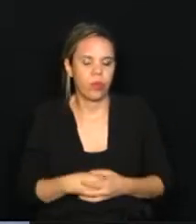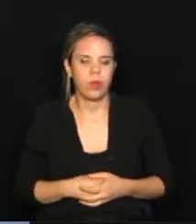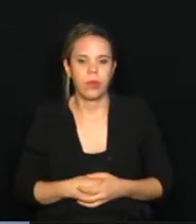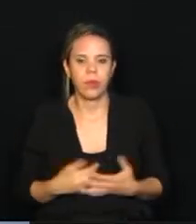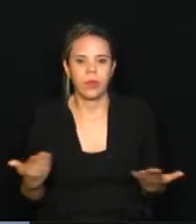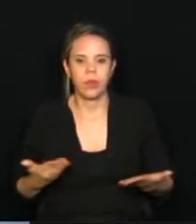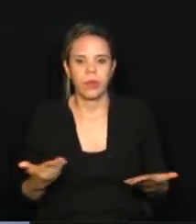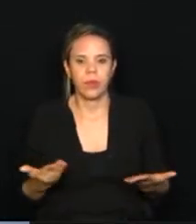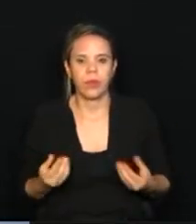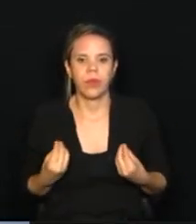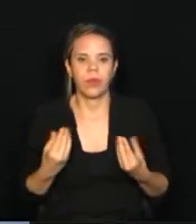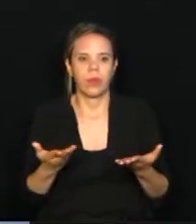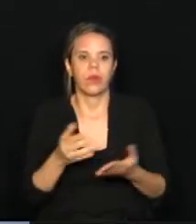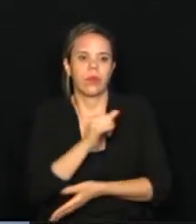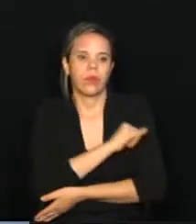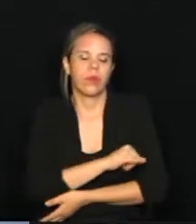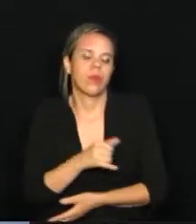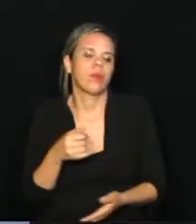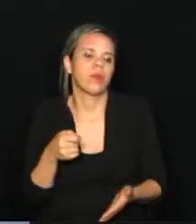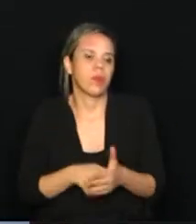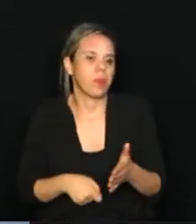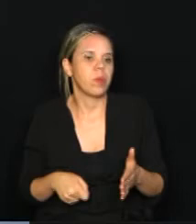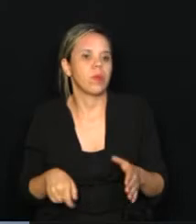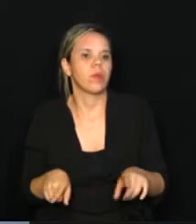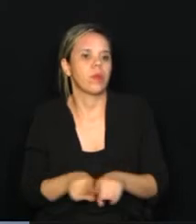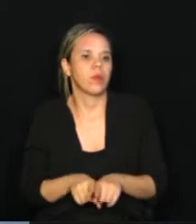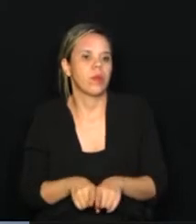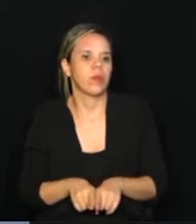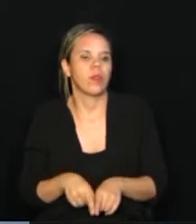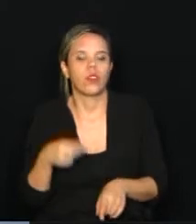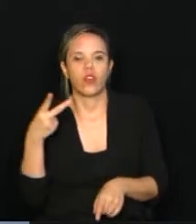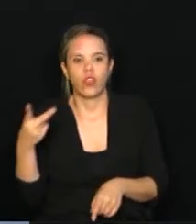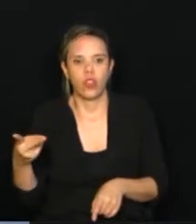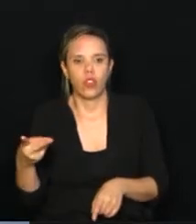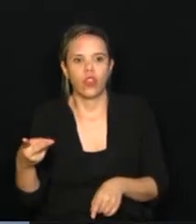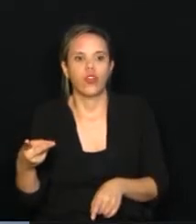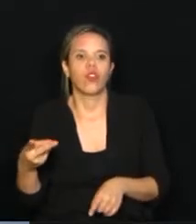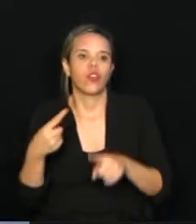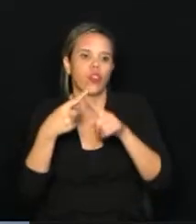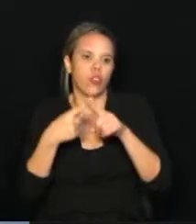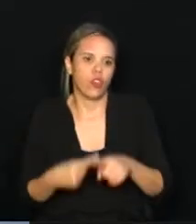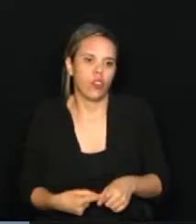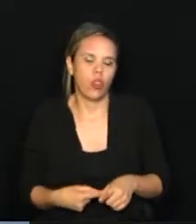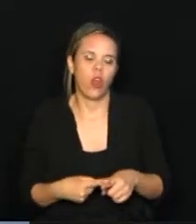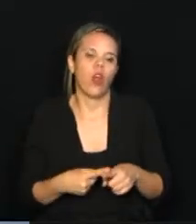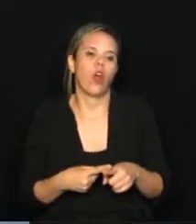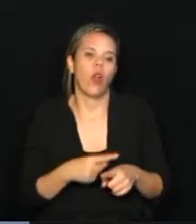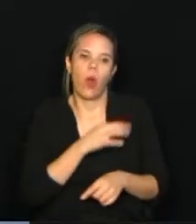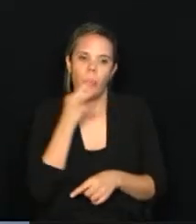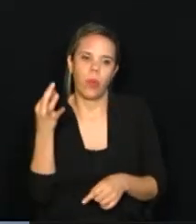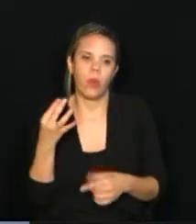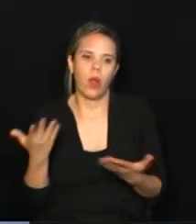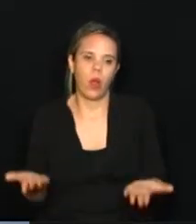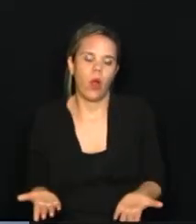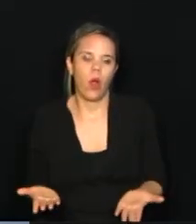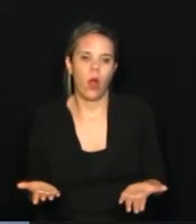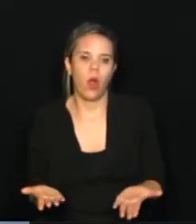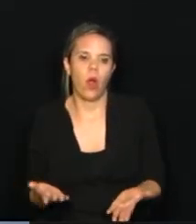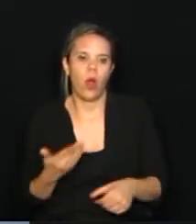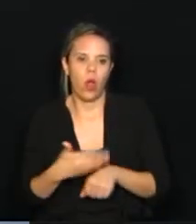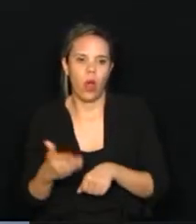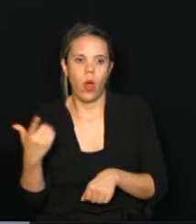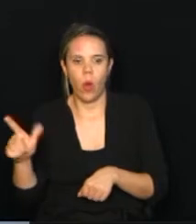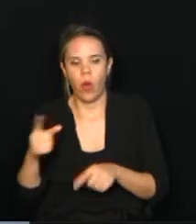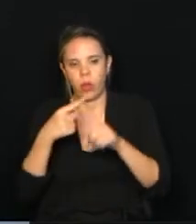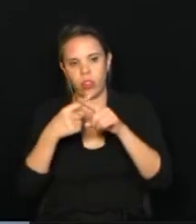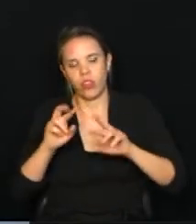a gente vai pegar o Rio de Janeiro, no qual a gente fez 2 jogos muito bons, porém agora no playoff é outro